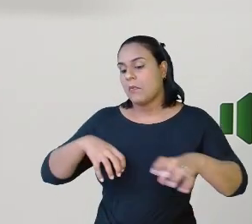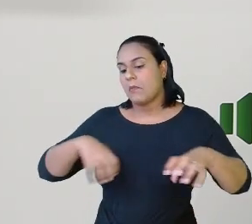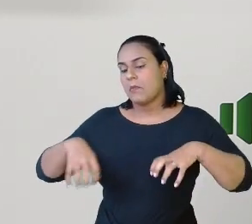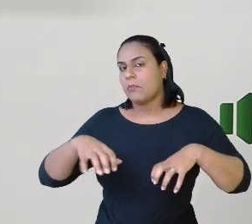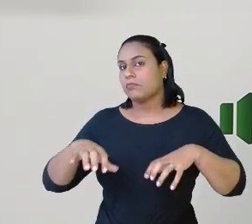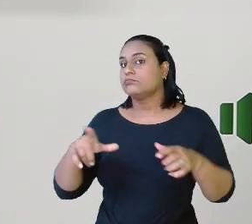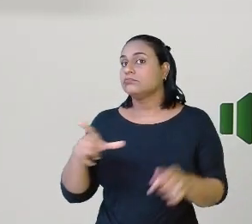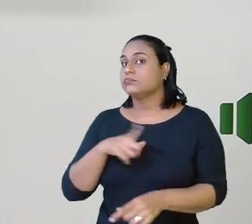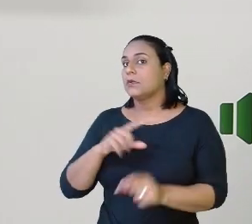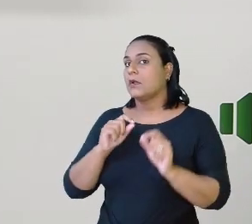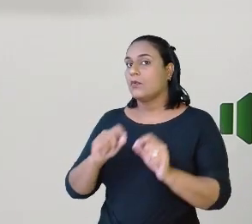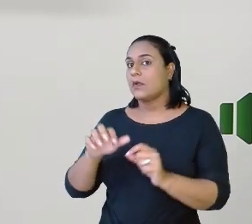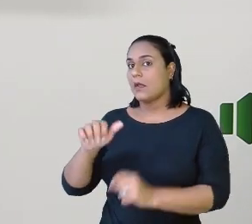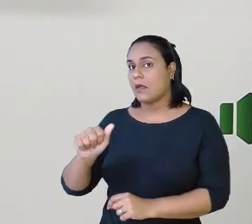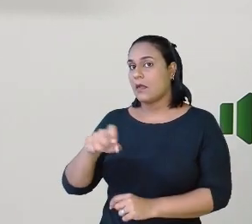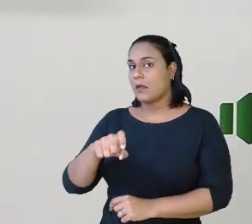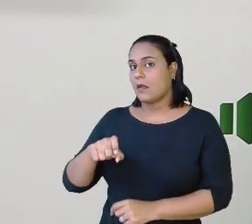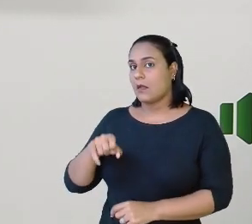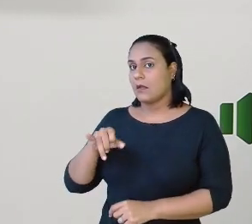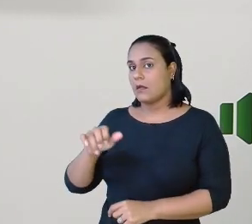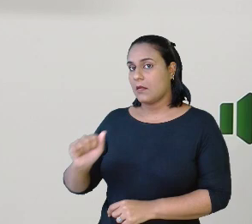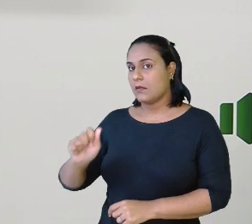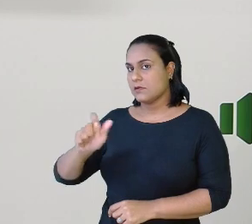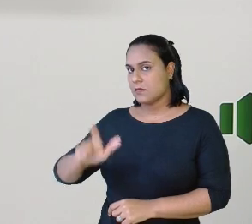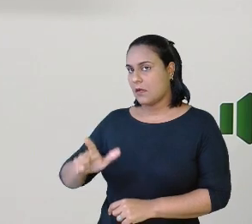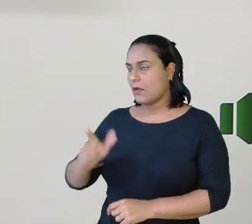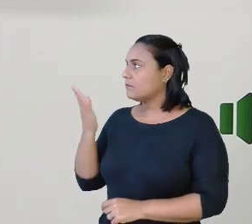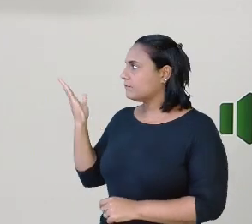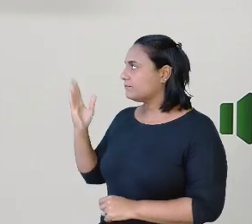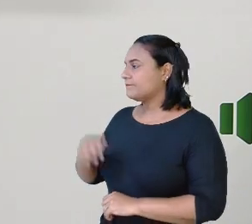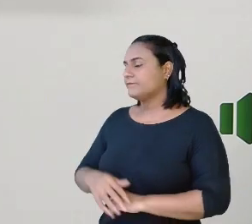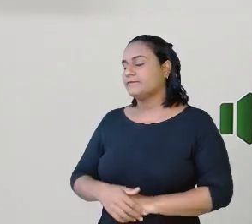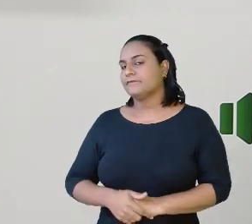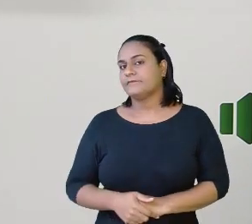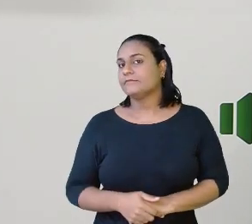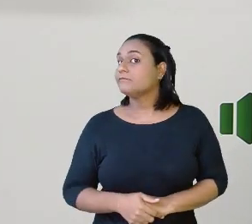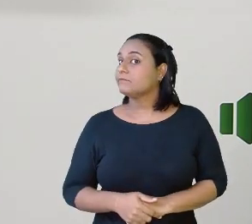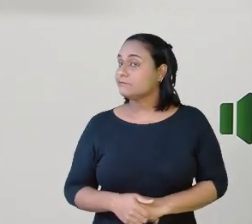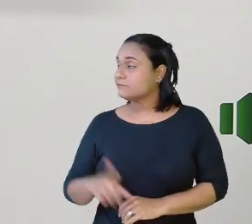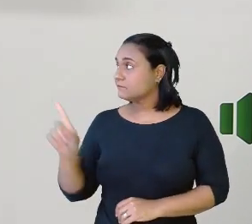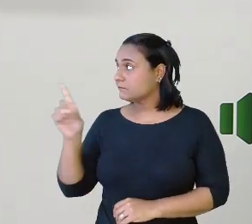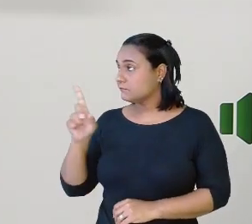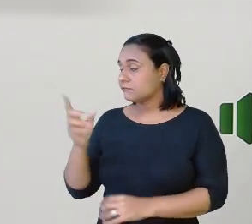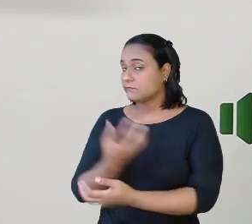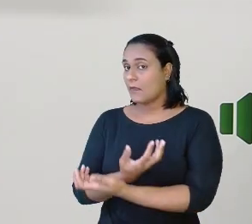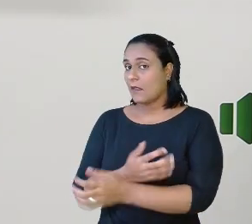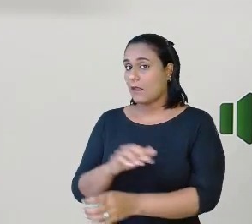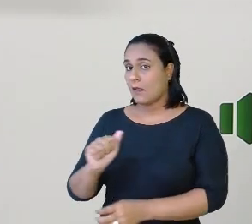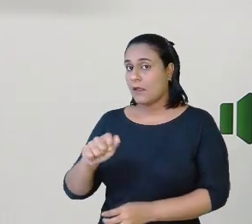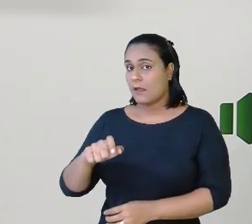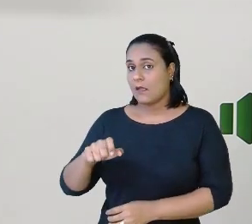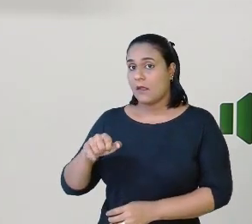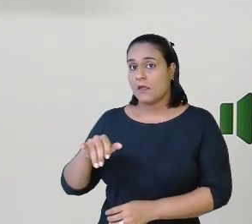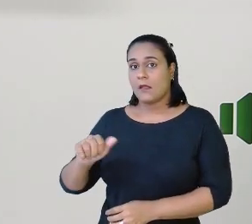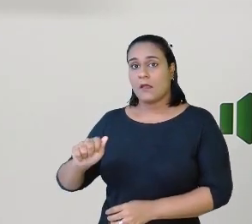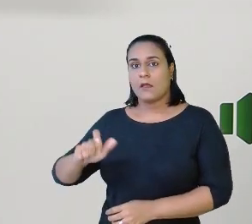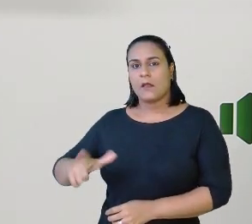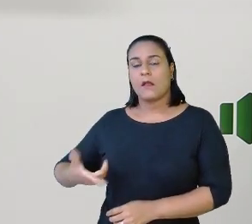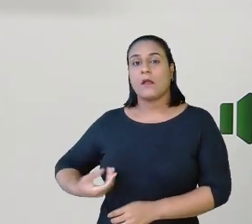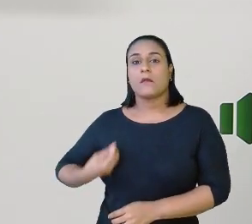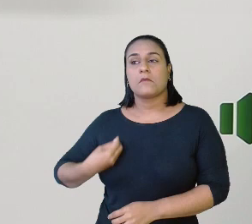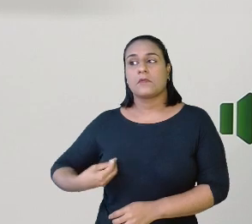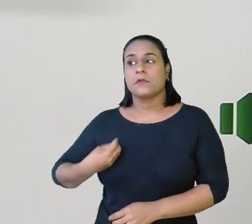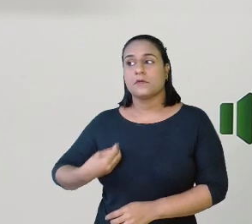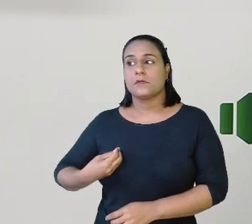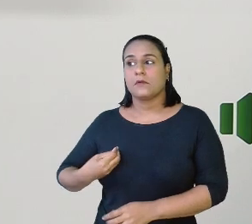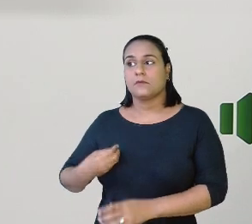nós temos o esqueleto axial, e esse esqueleto axial está presente aí os ossos